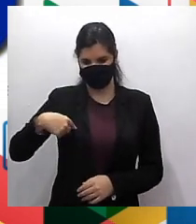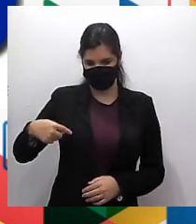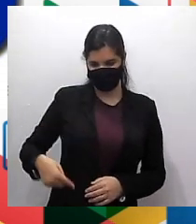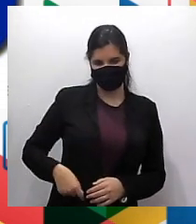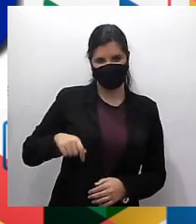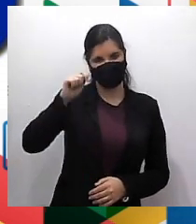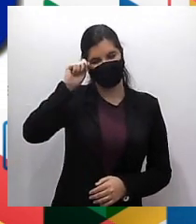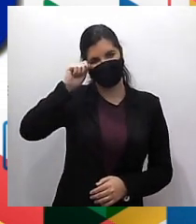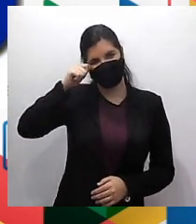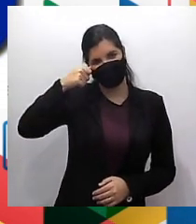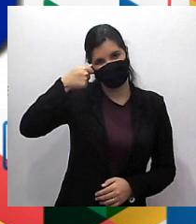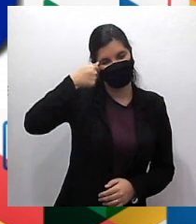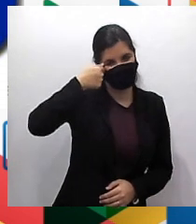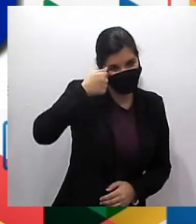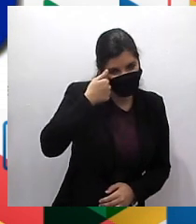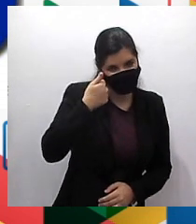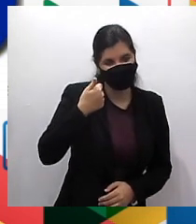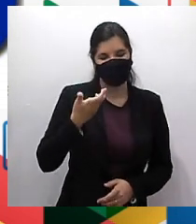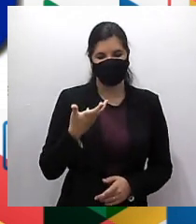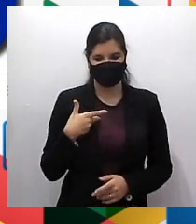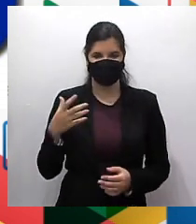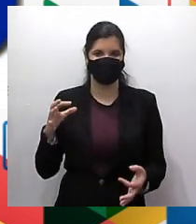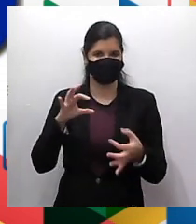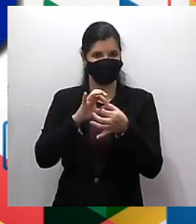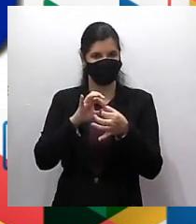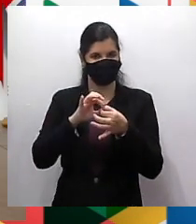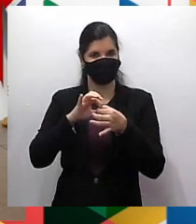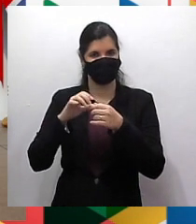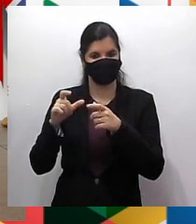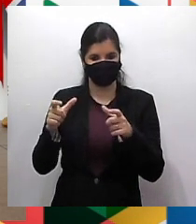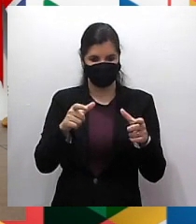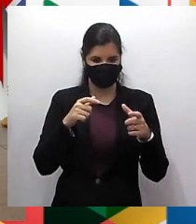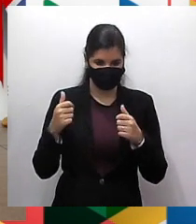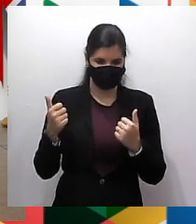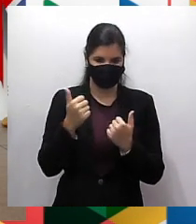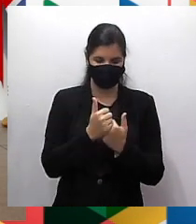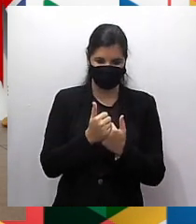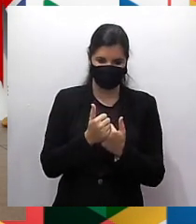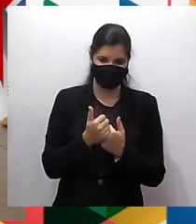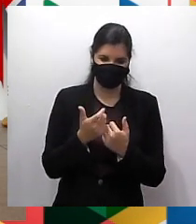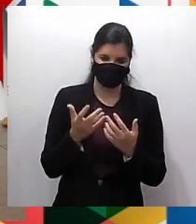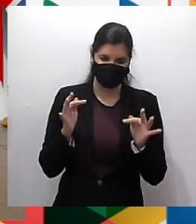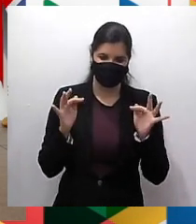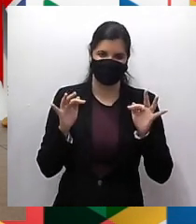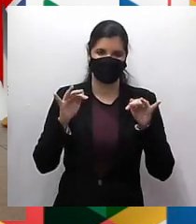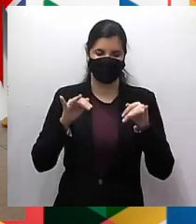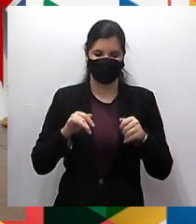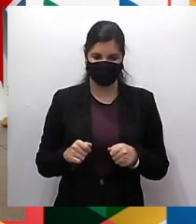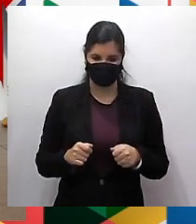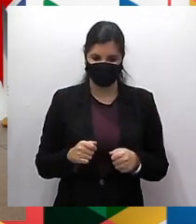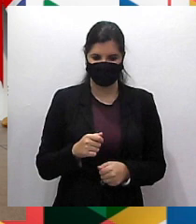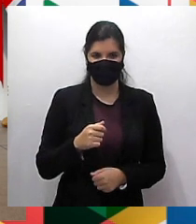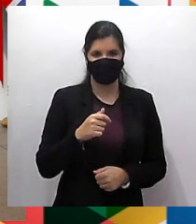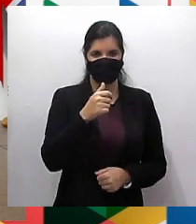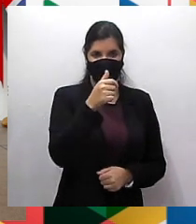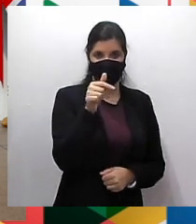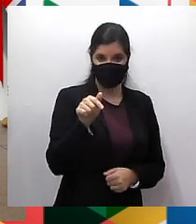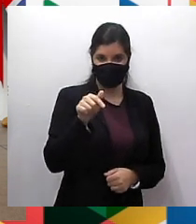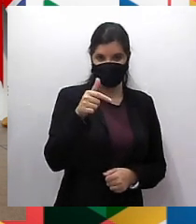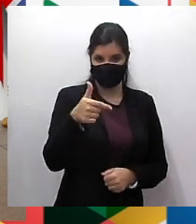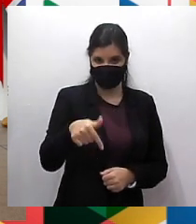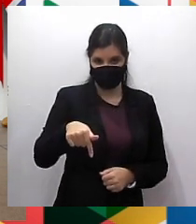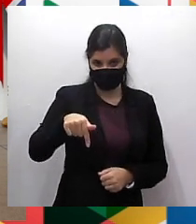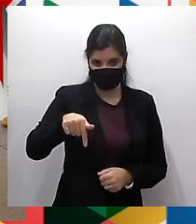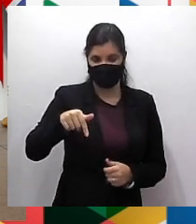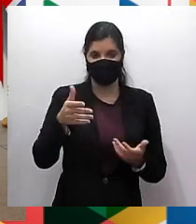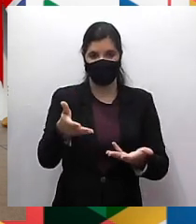unidos também para ganhar espaço na geopolítica mundial. Tá? Por finalizar, então o G7 convida o